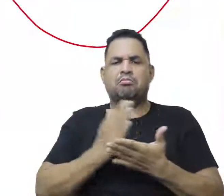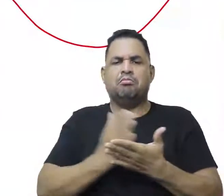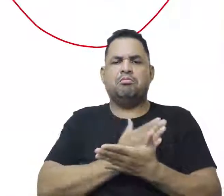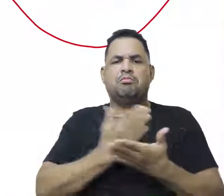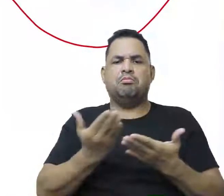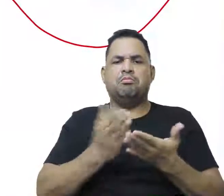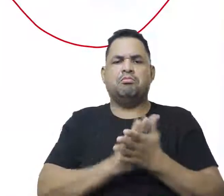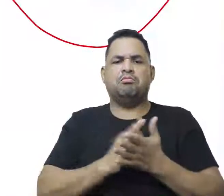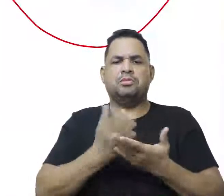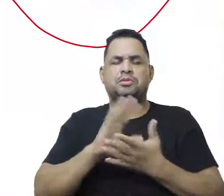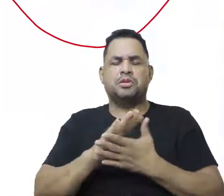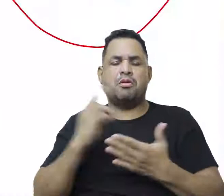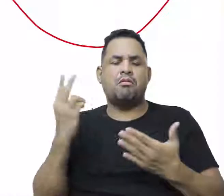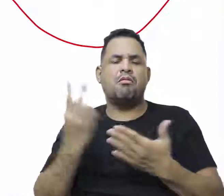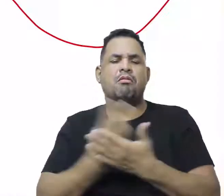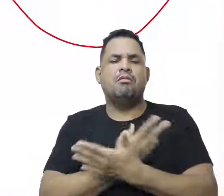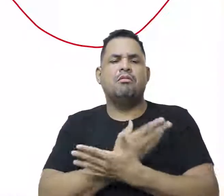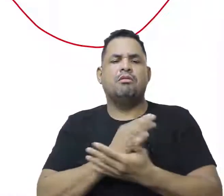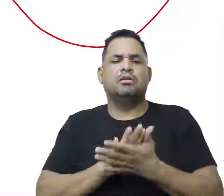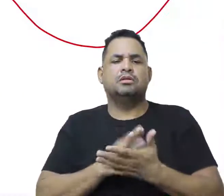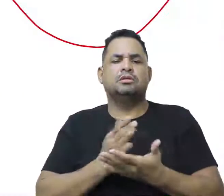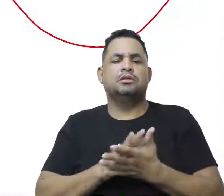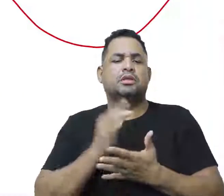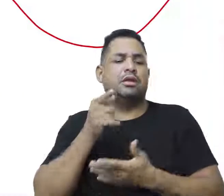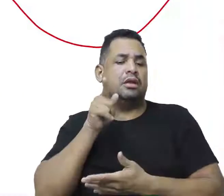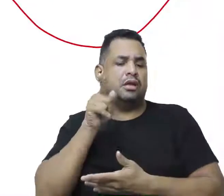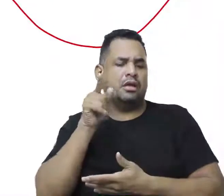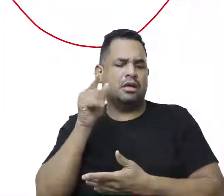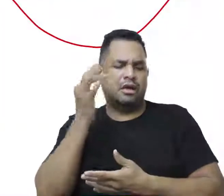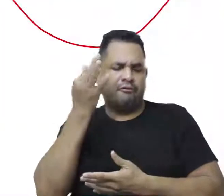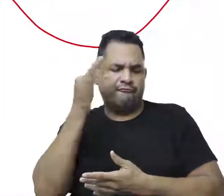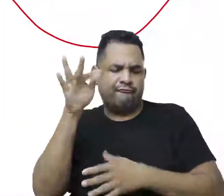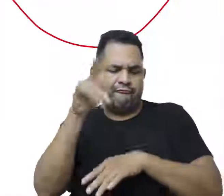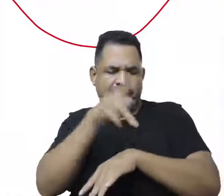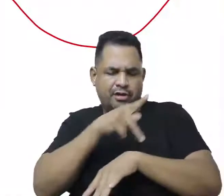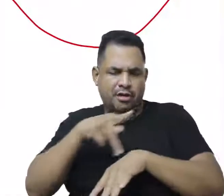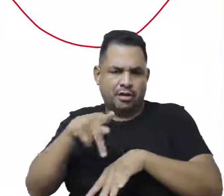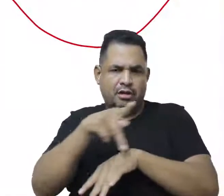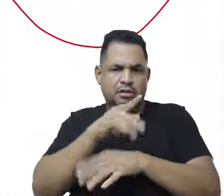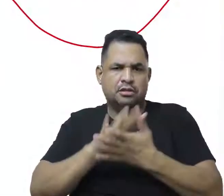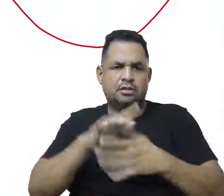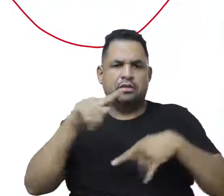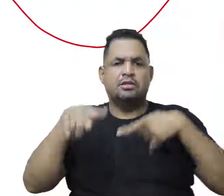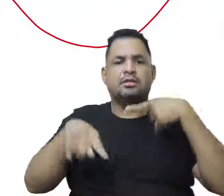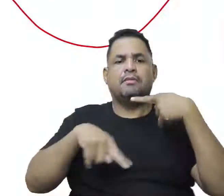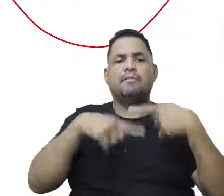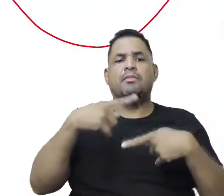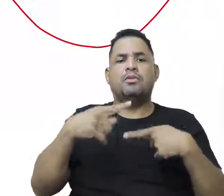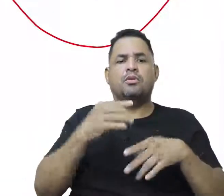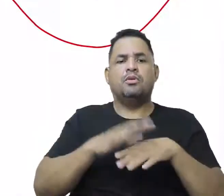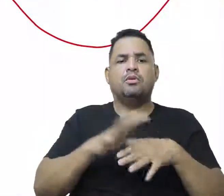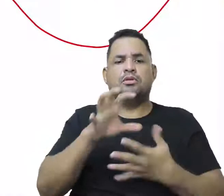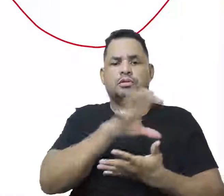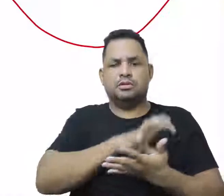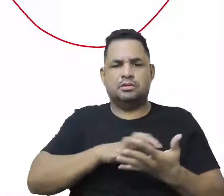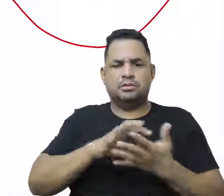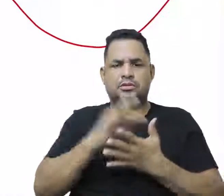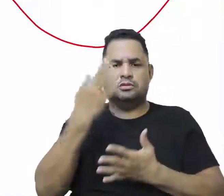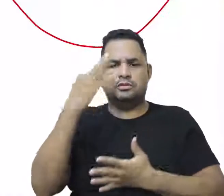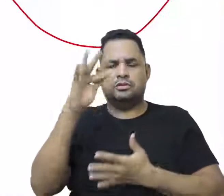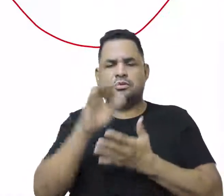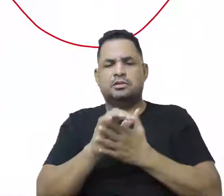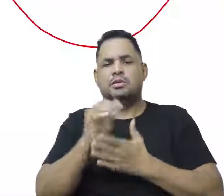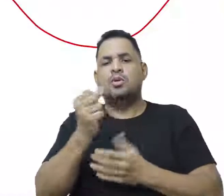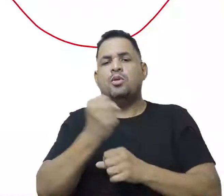foi permeada por esses acontecimentos que ocorreram na França pós-revolução né pois Revolução Francesa ali 1789